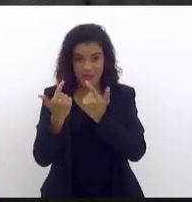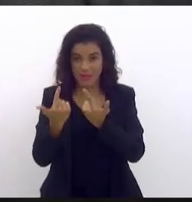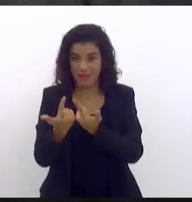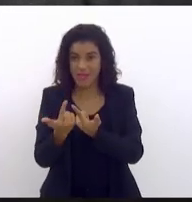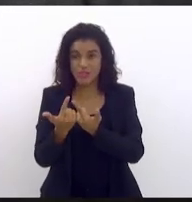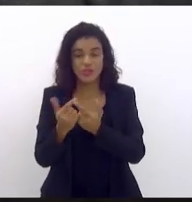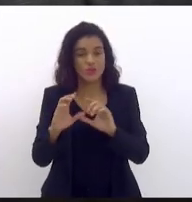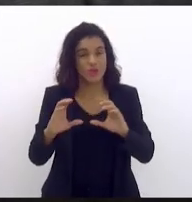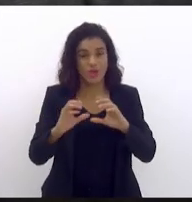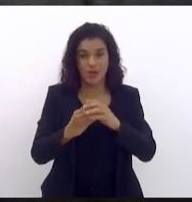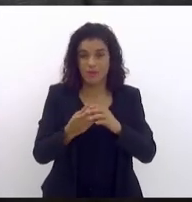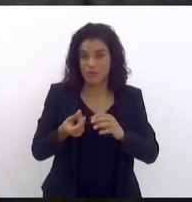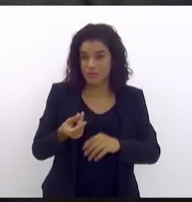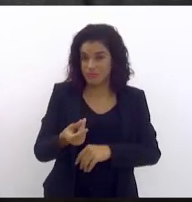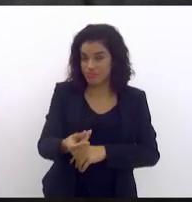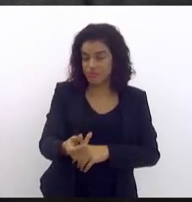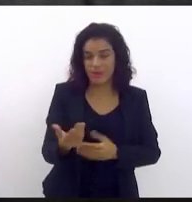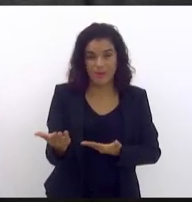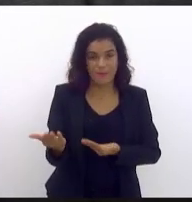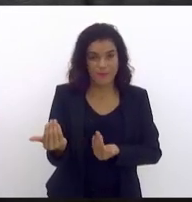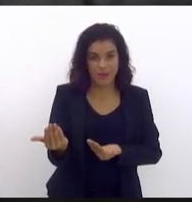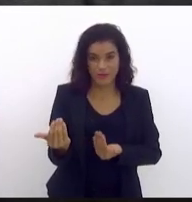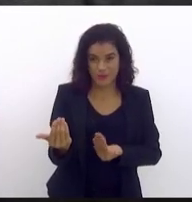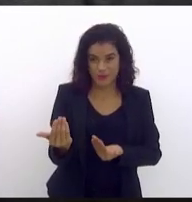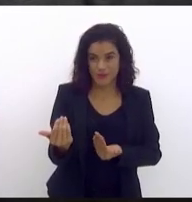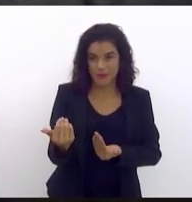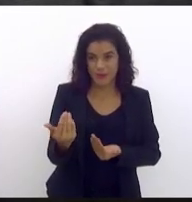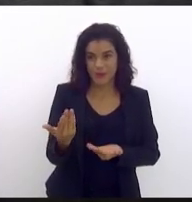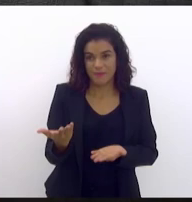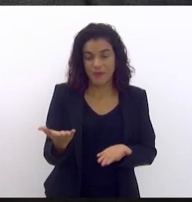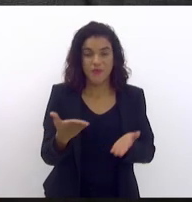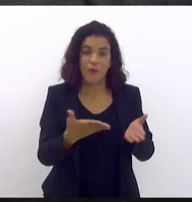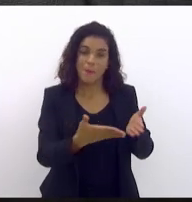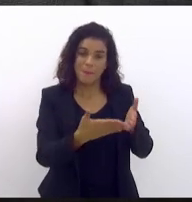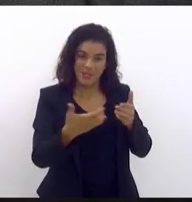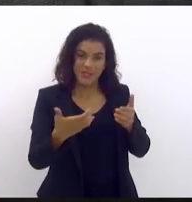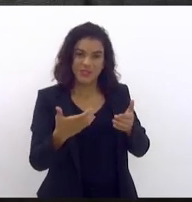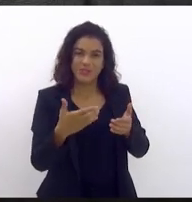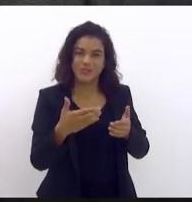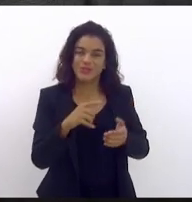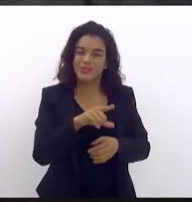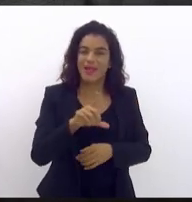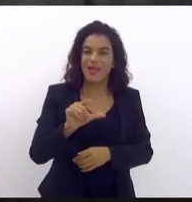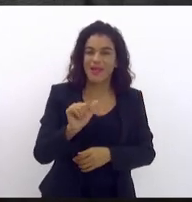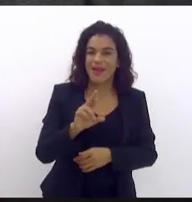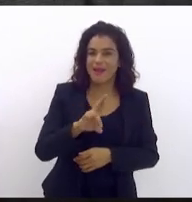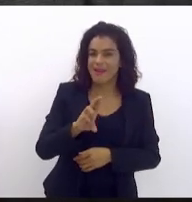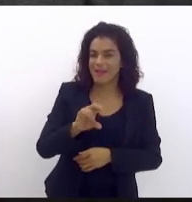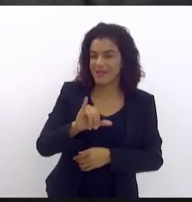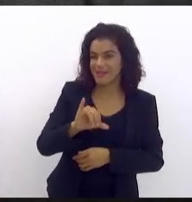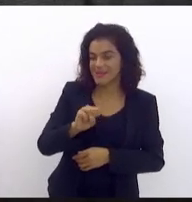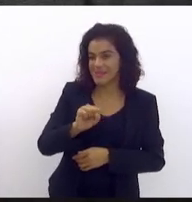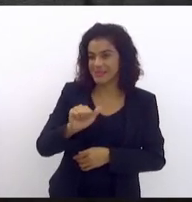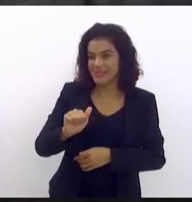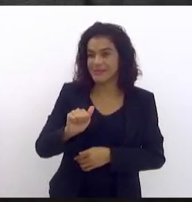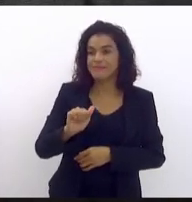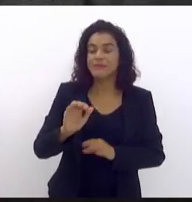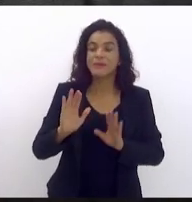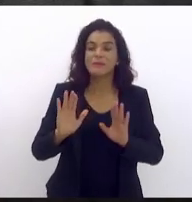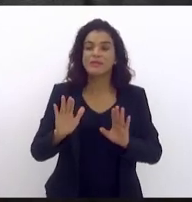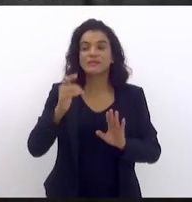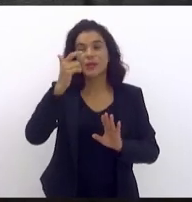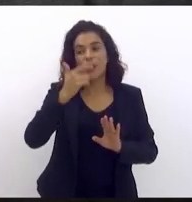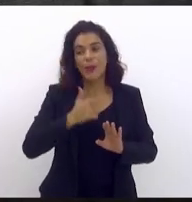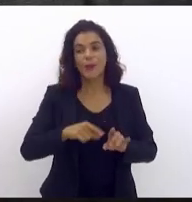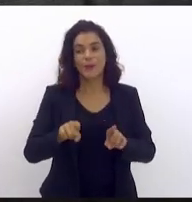permanente da Juventude é foi aqui uma uma pedido da Larissa e eu como também tô